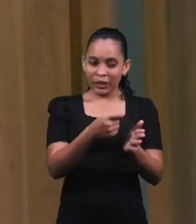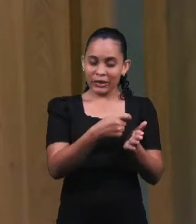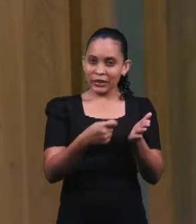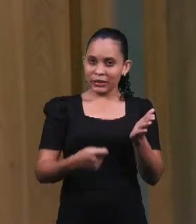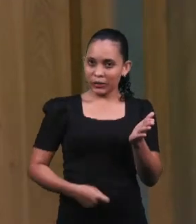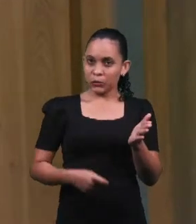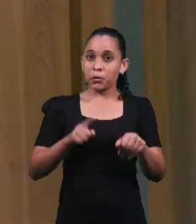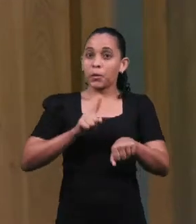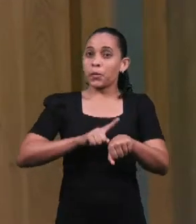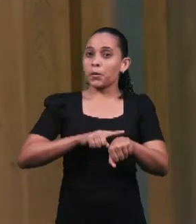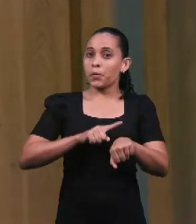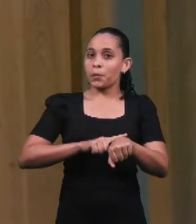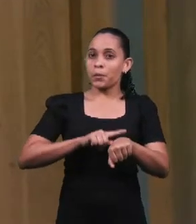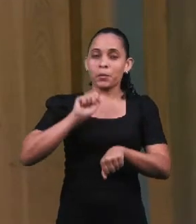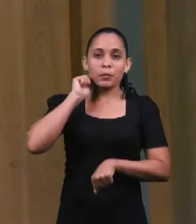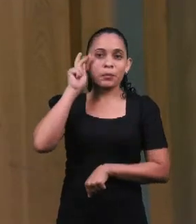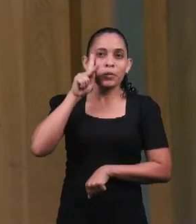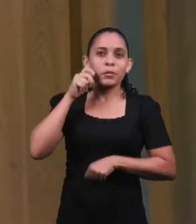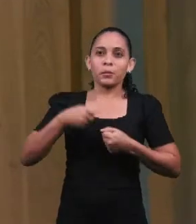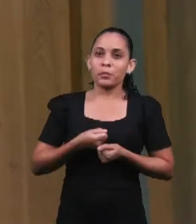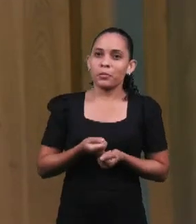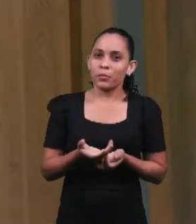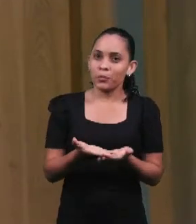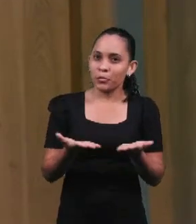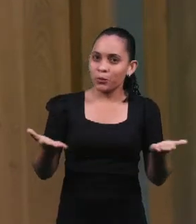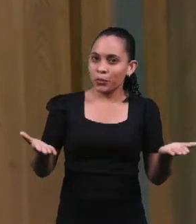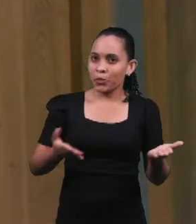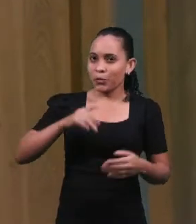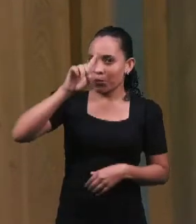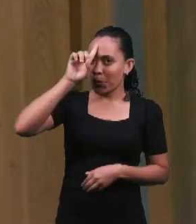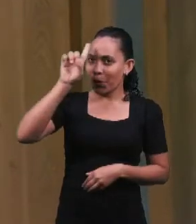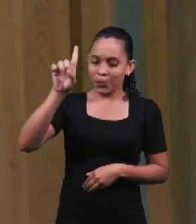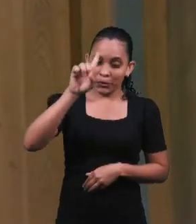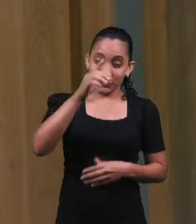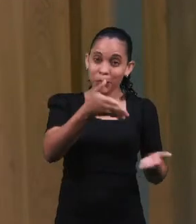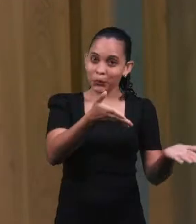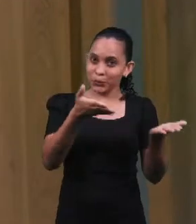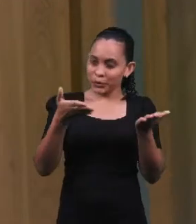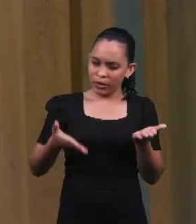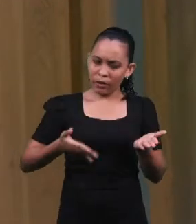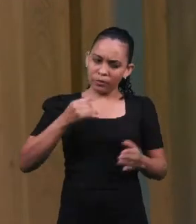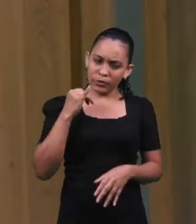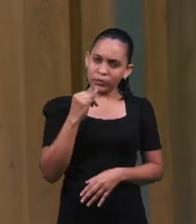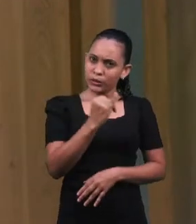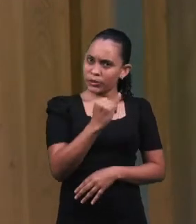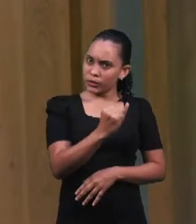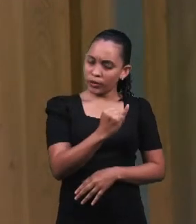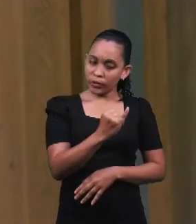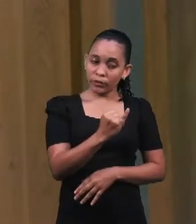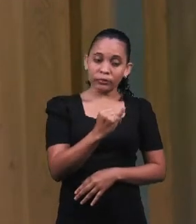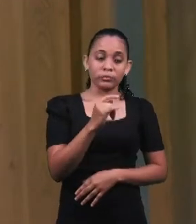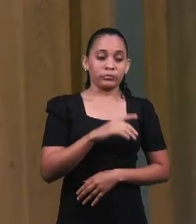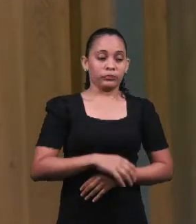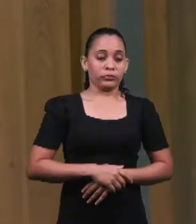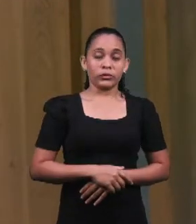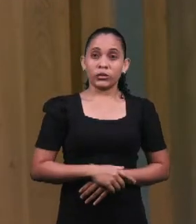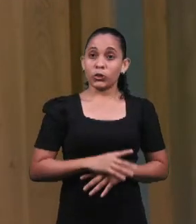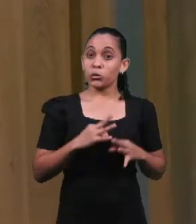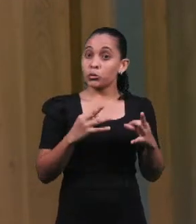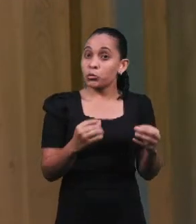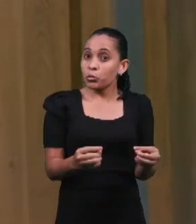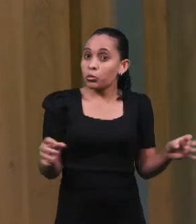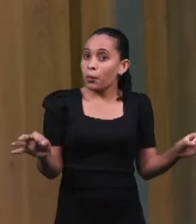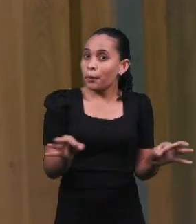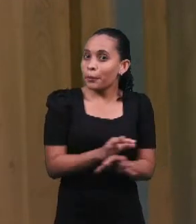da ceia, mandou o seu servo dizer aos convidados: vinde, que tudo já